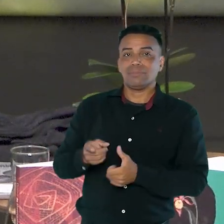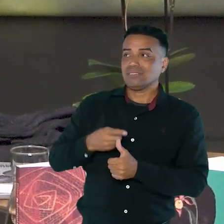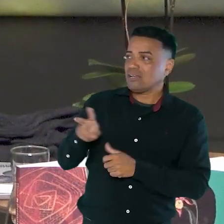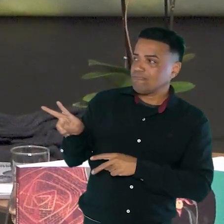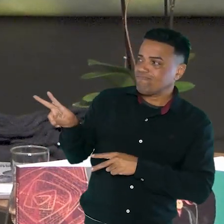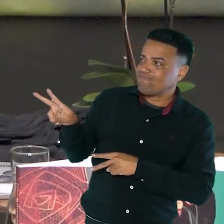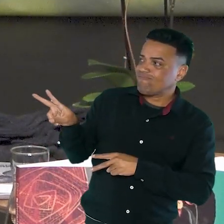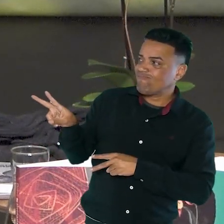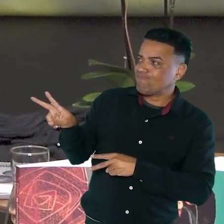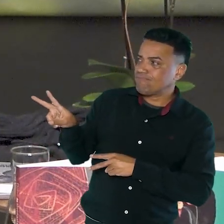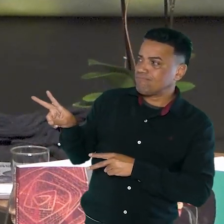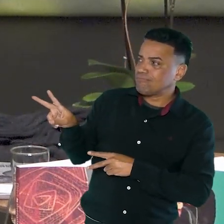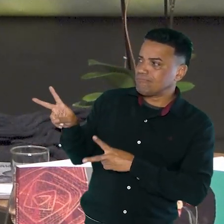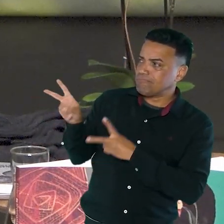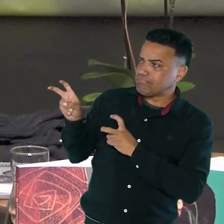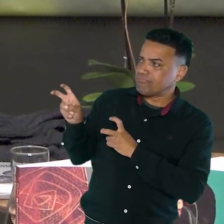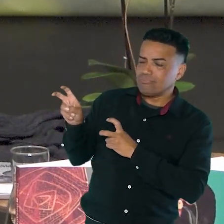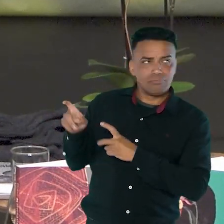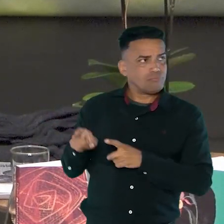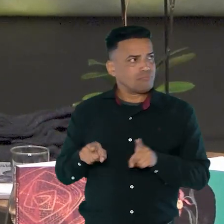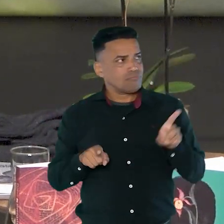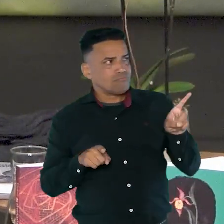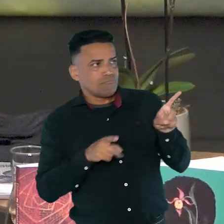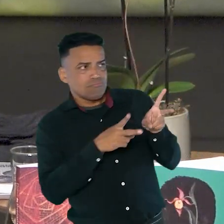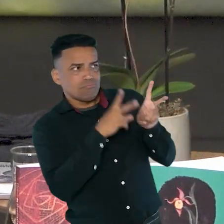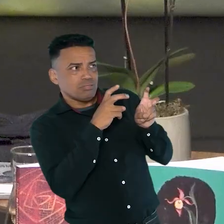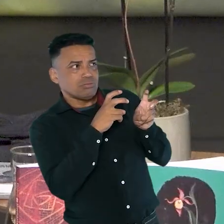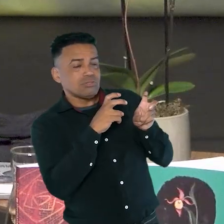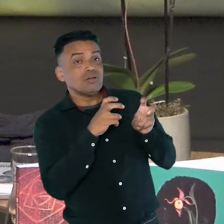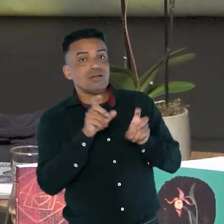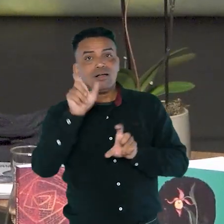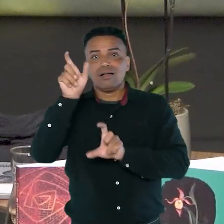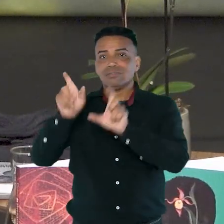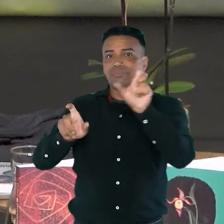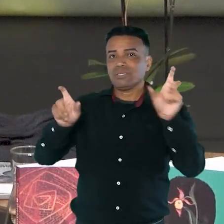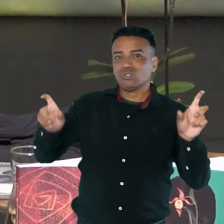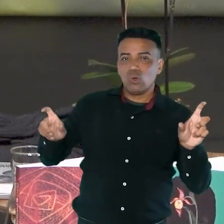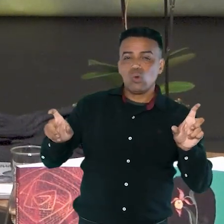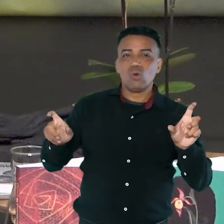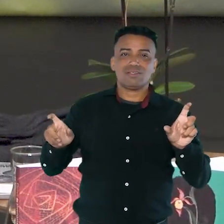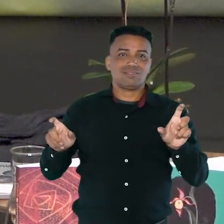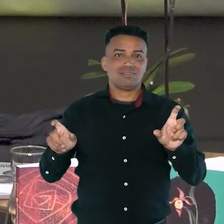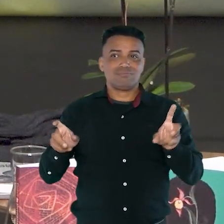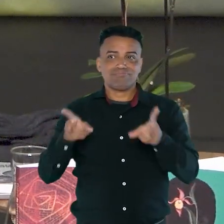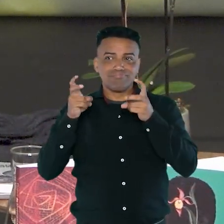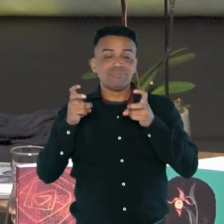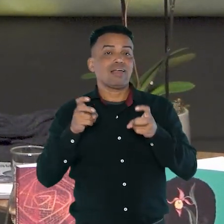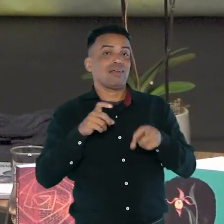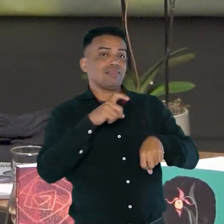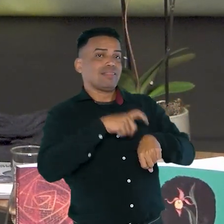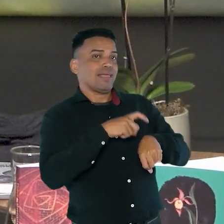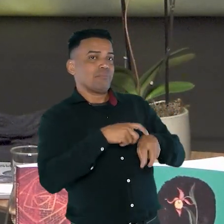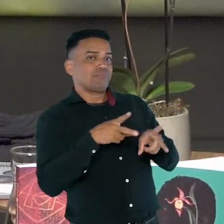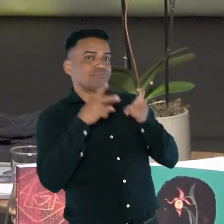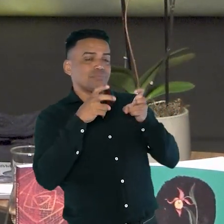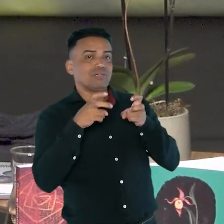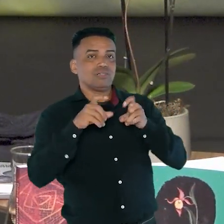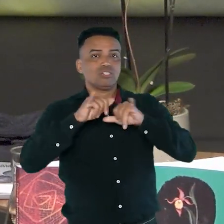observar. Eu sou um observador das pessoas, do tempo, das notícias, do filme, do